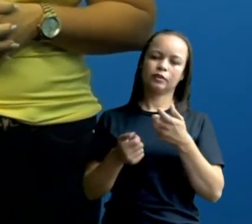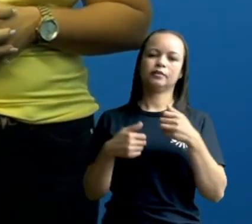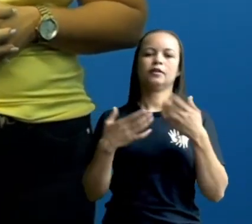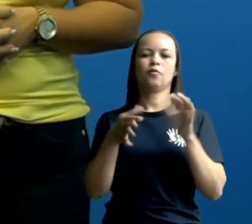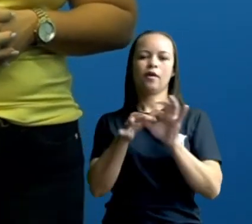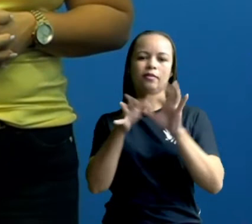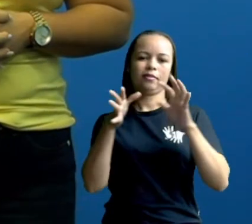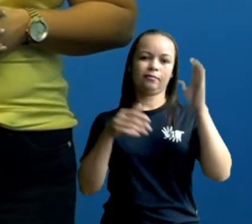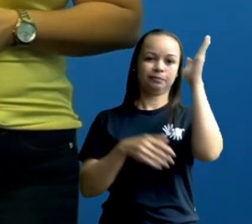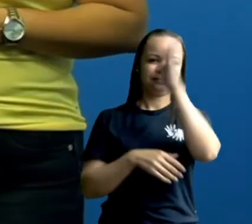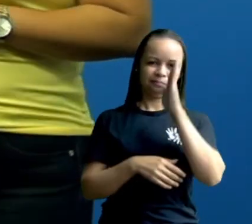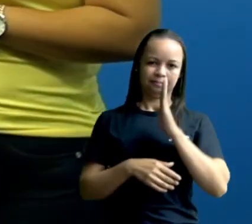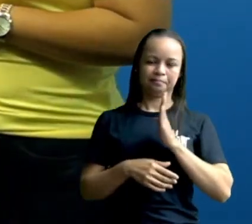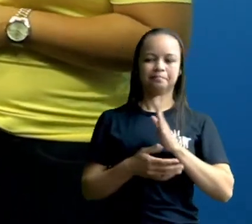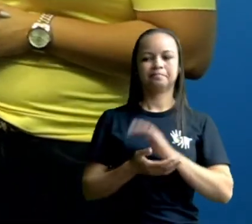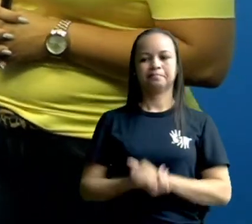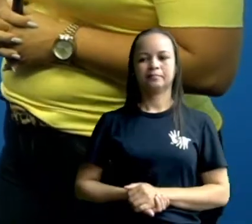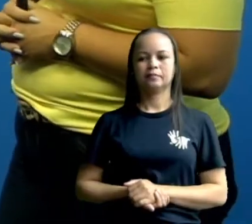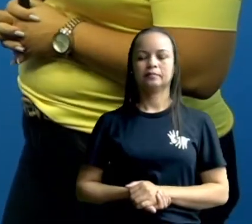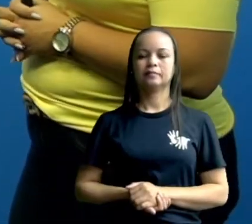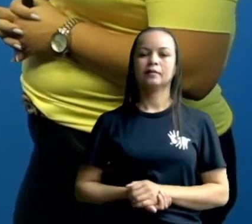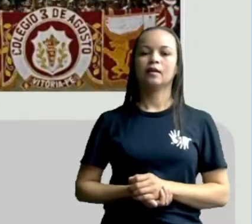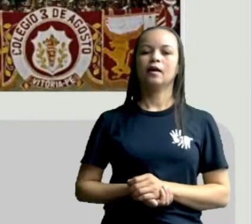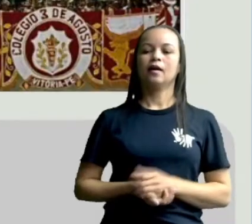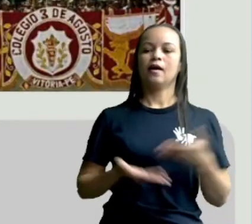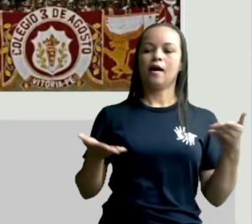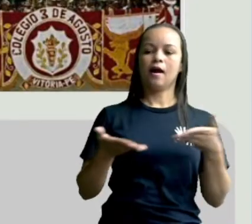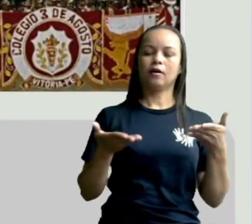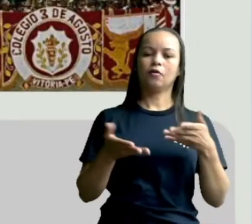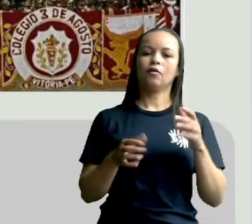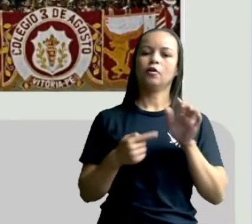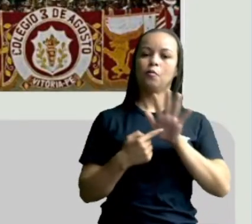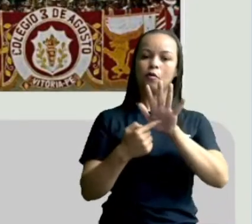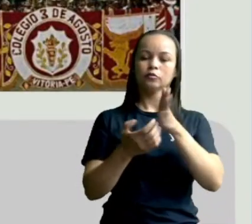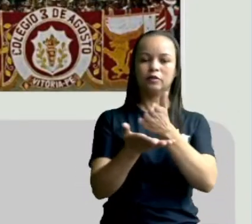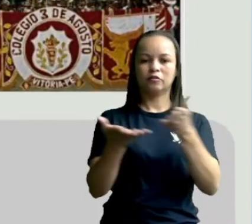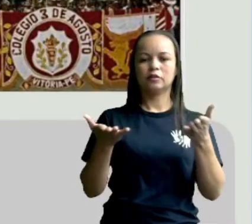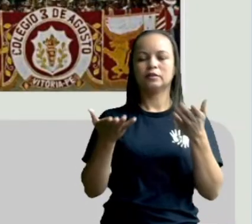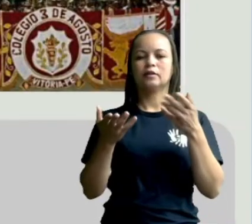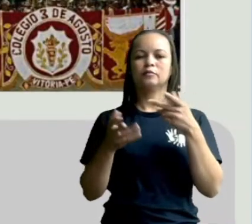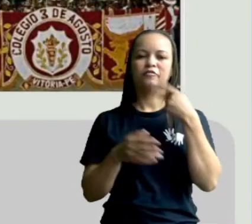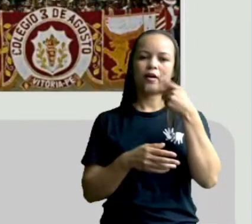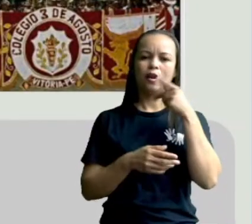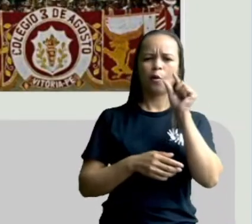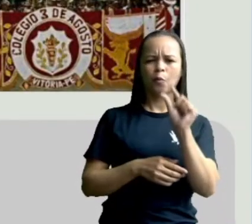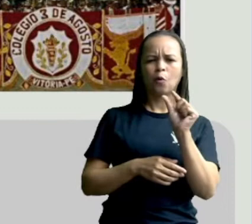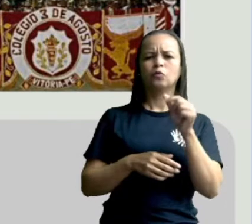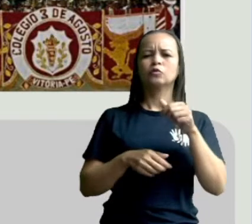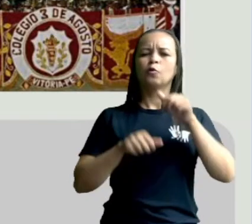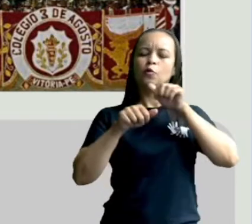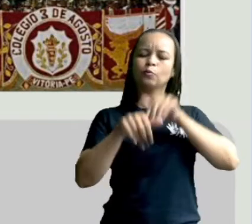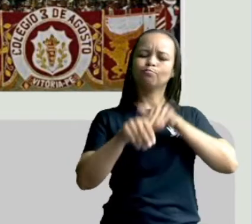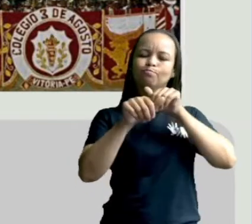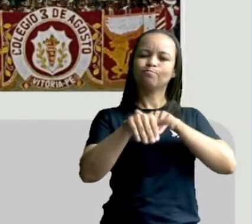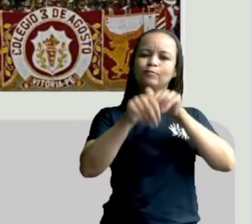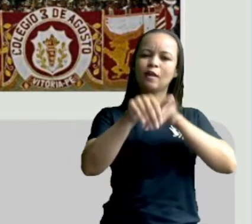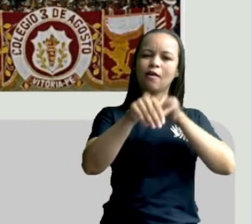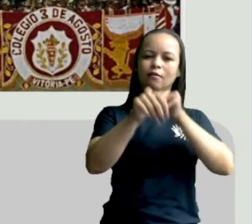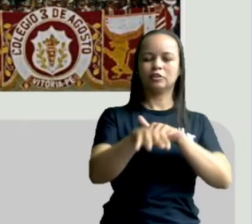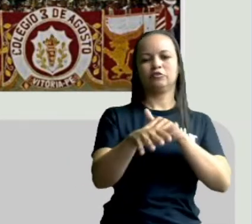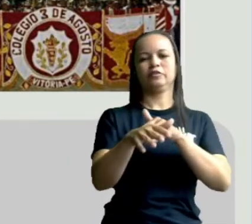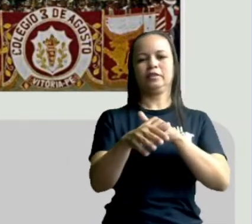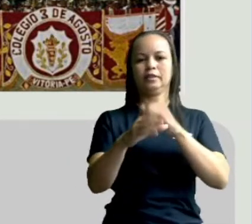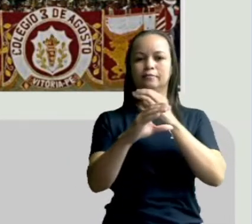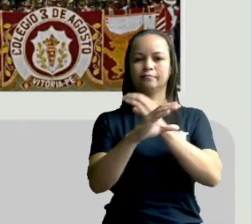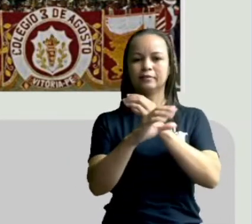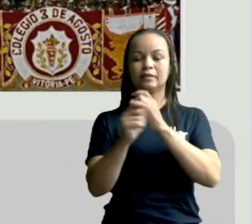Brasil, certo? Agora eu trouxe para vocês para a gente falar um pouco sobre desfile cívico. Olha só, quem lembra